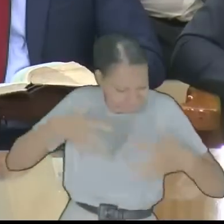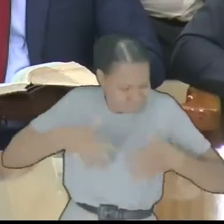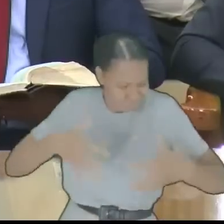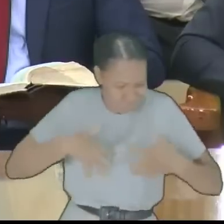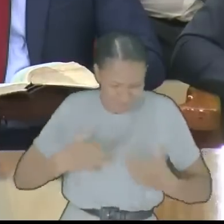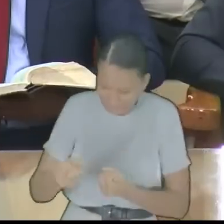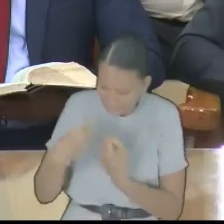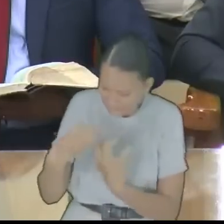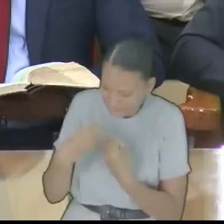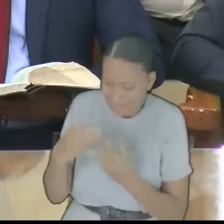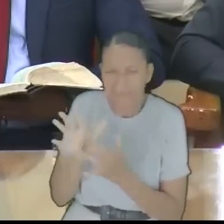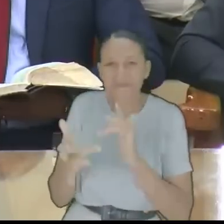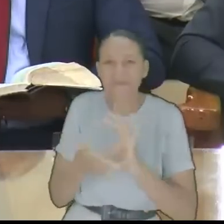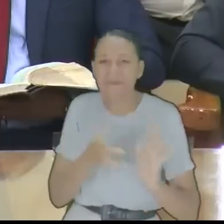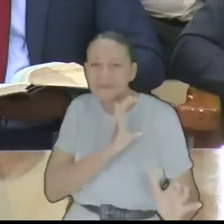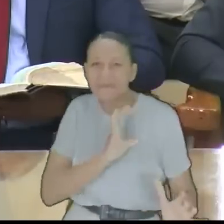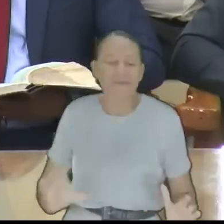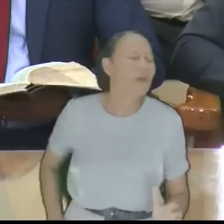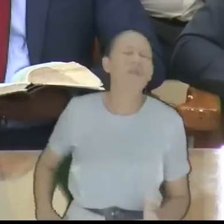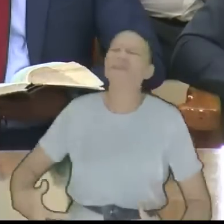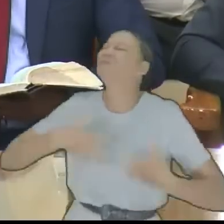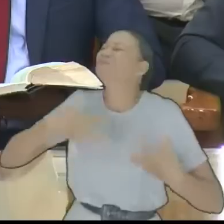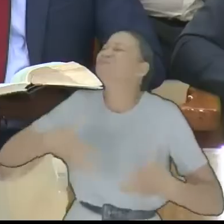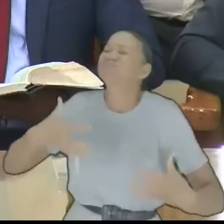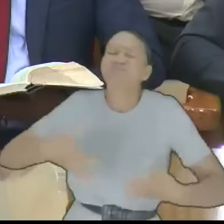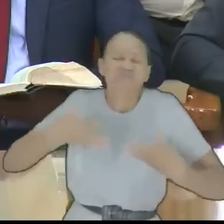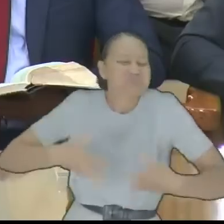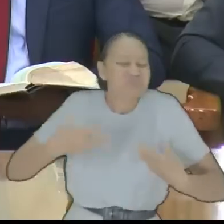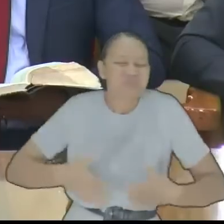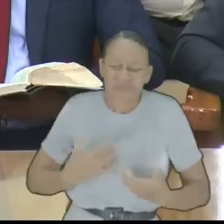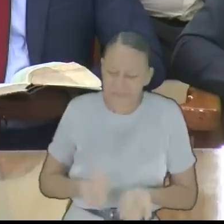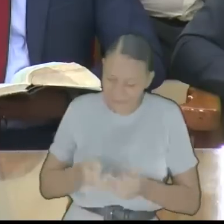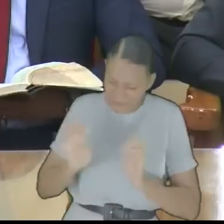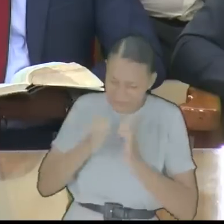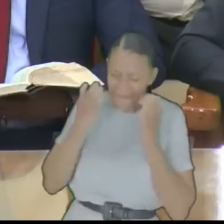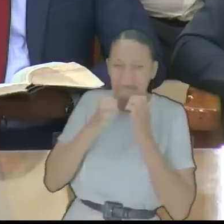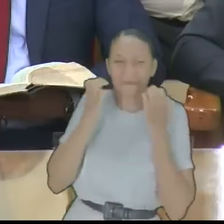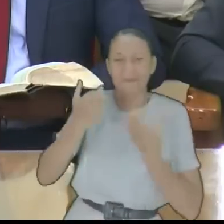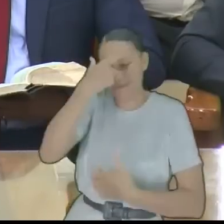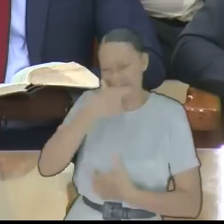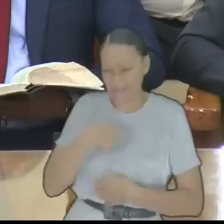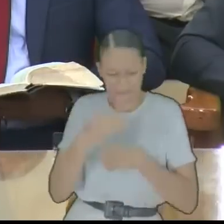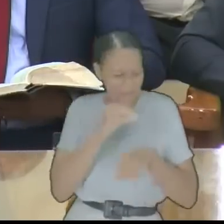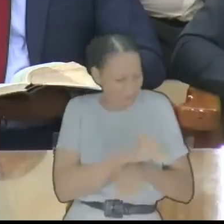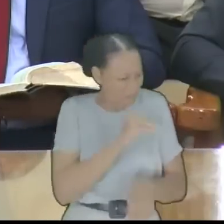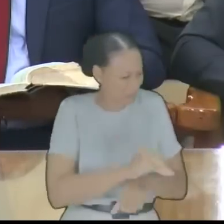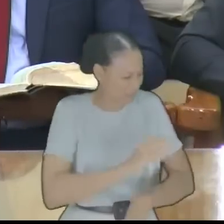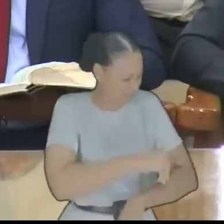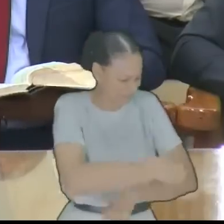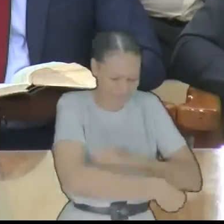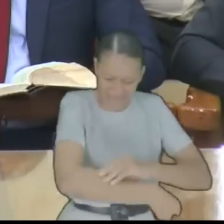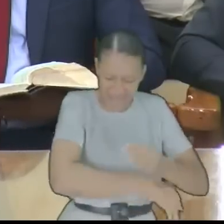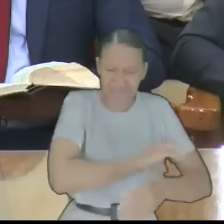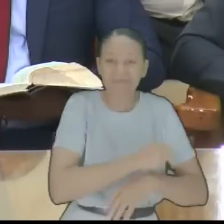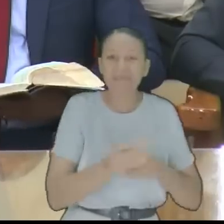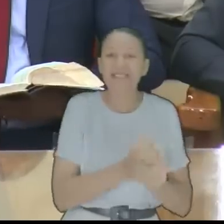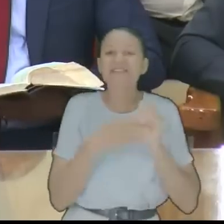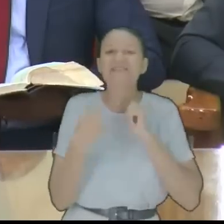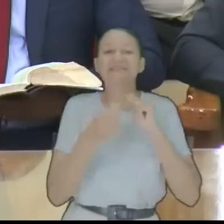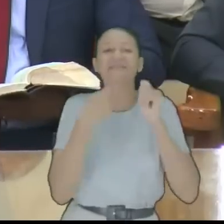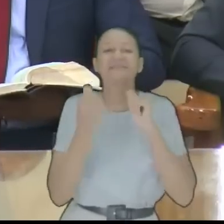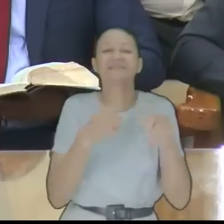pela doutrina de Cristo, movidos pelo evangelho, que cuidavam dos leprosos.